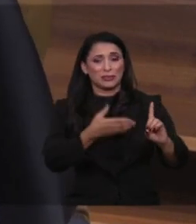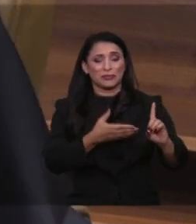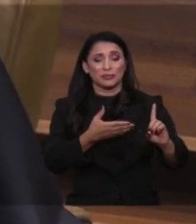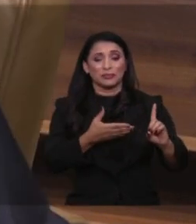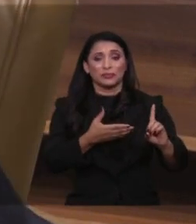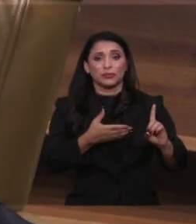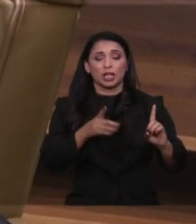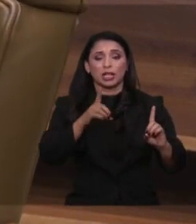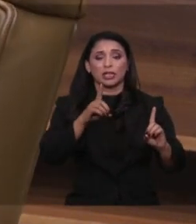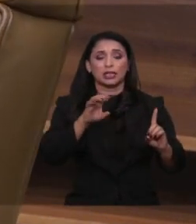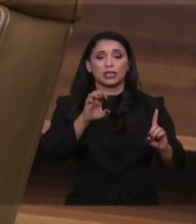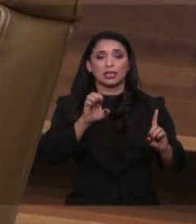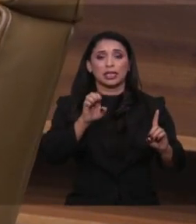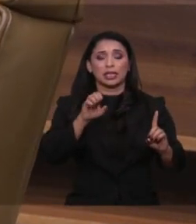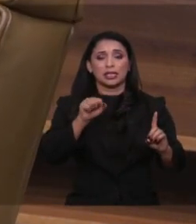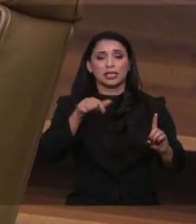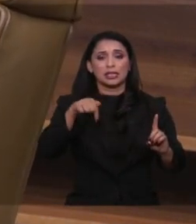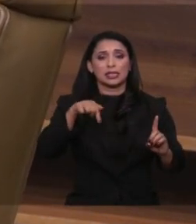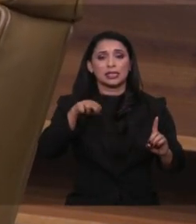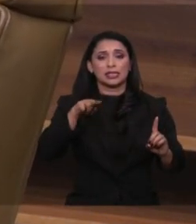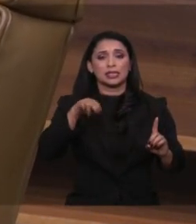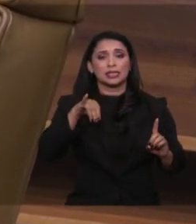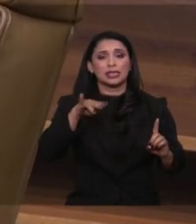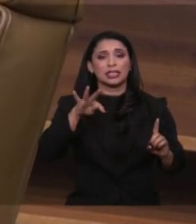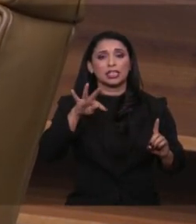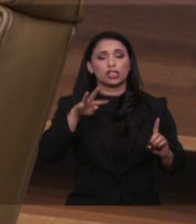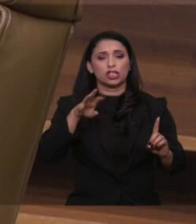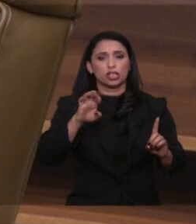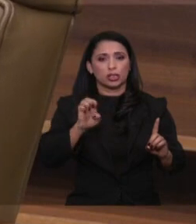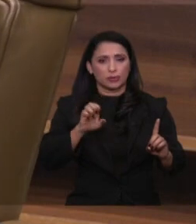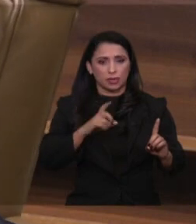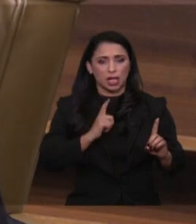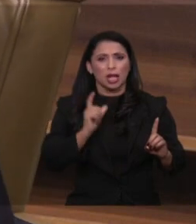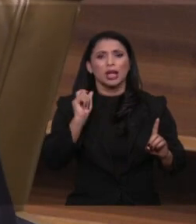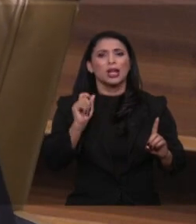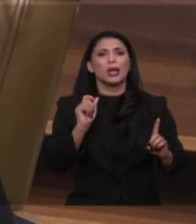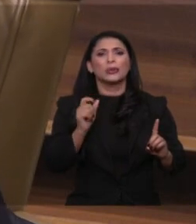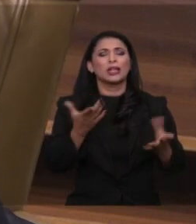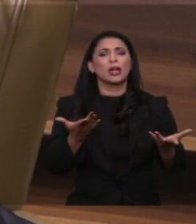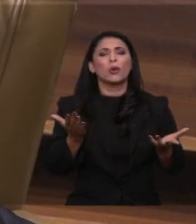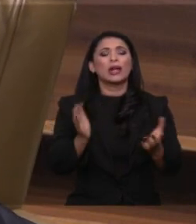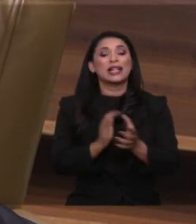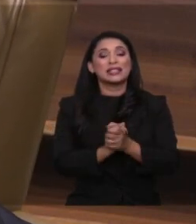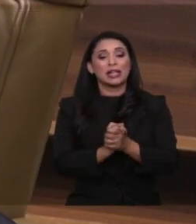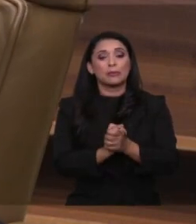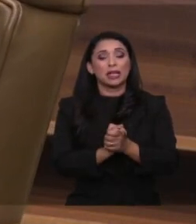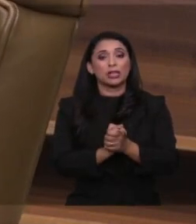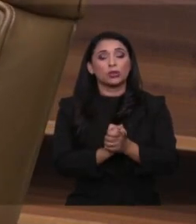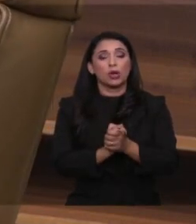surge no Brasil, não tem no português de Portugal. Ela surge aqui com a ideia, o que é o casamento? É você quitar os débitos